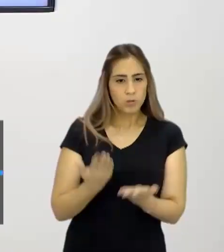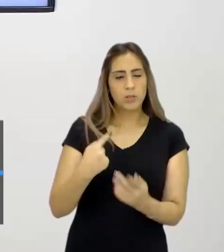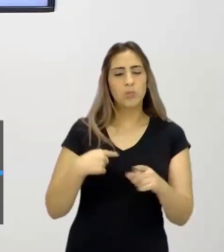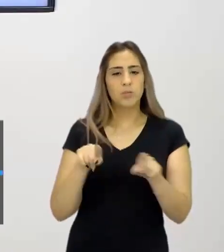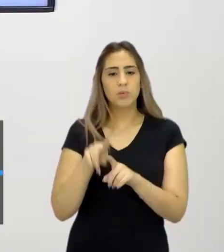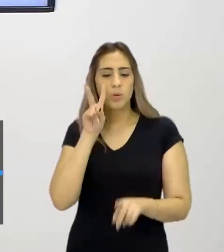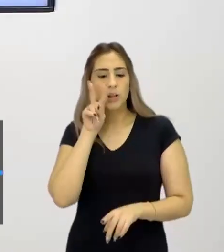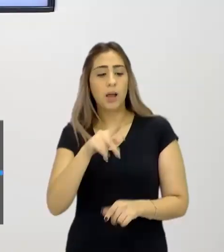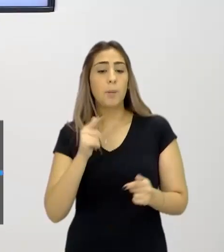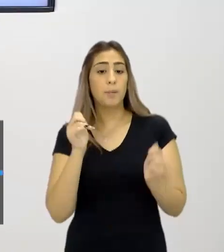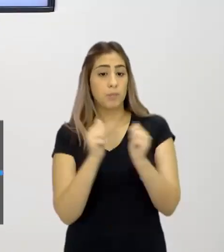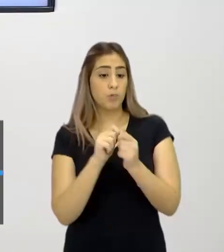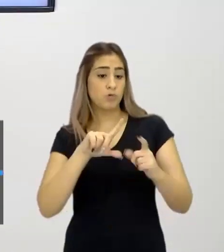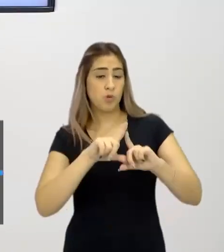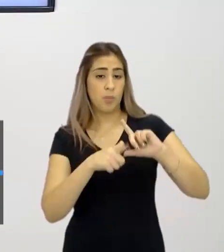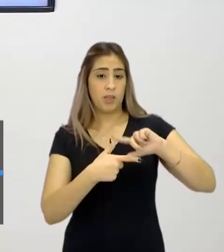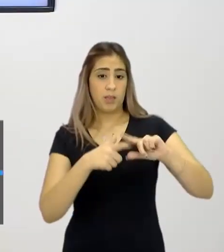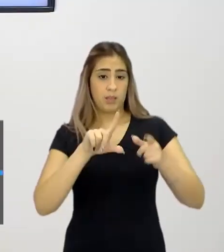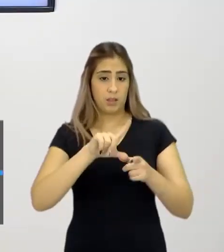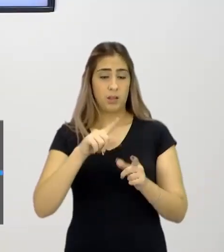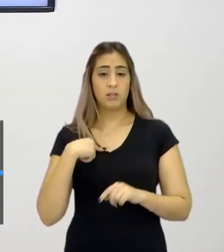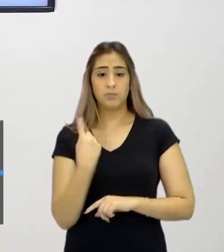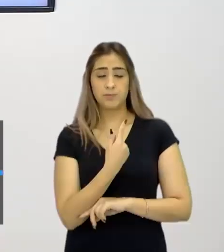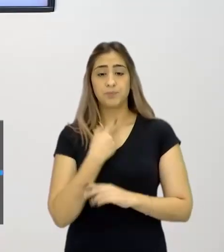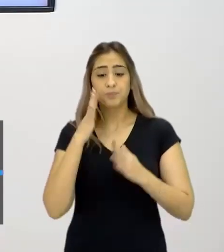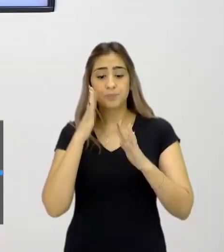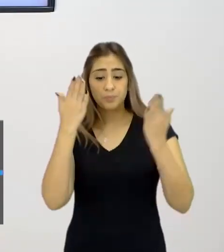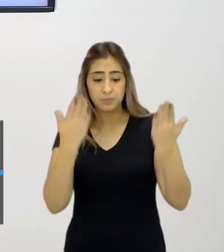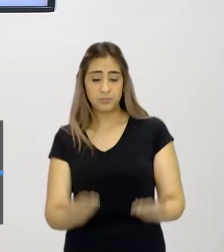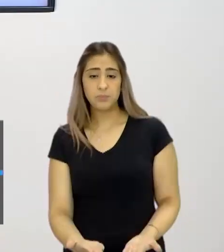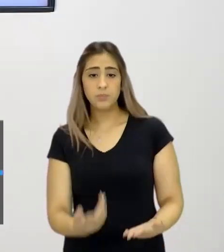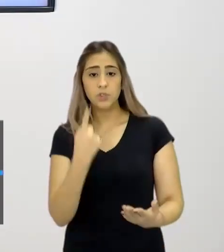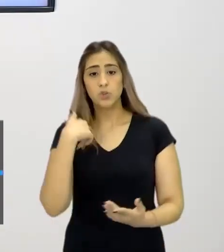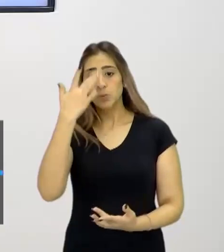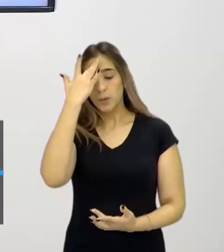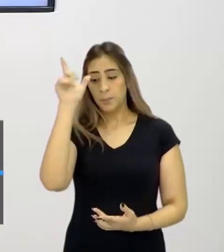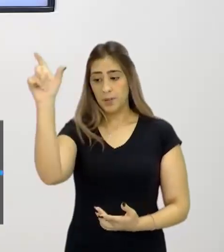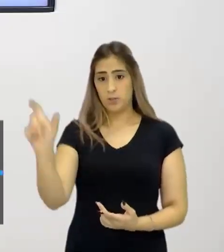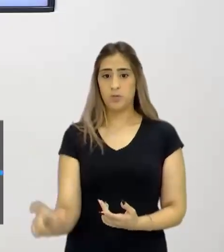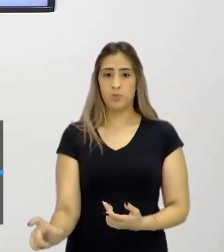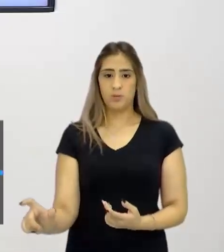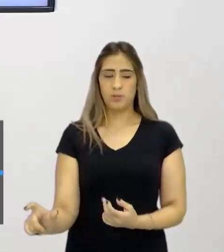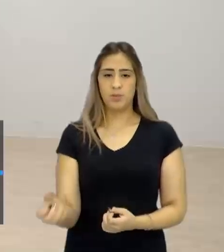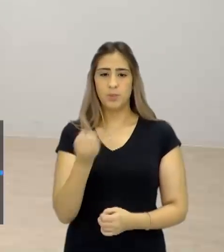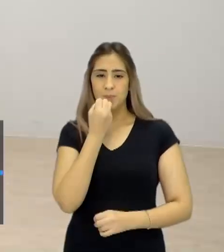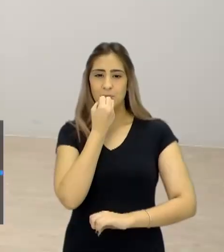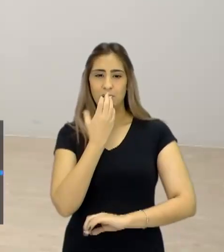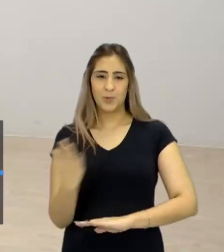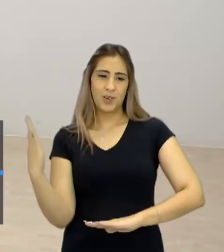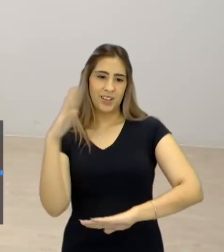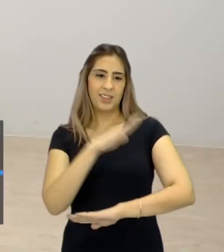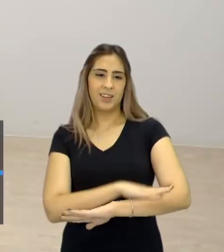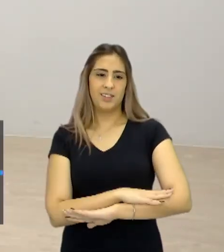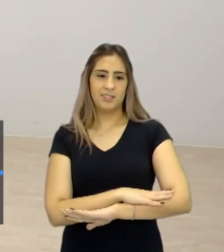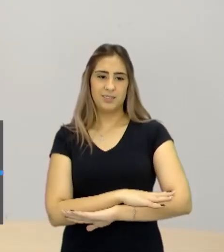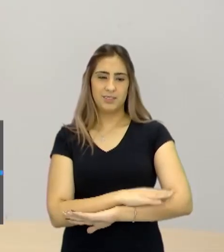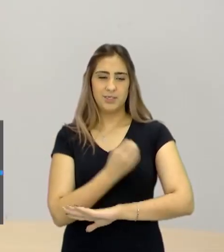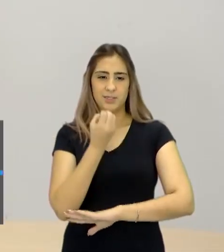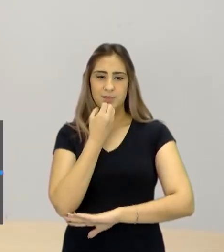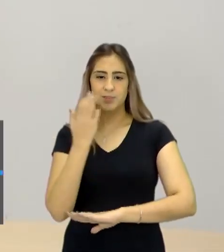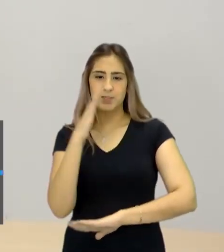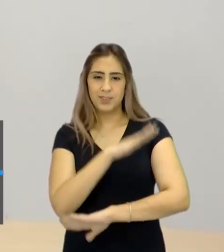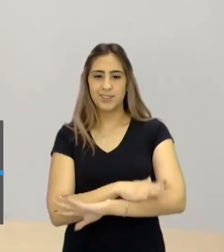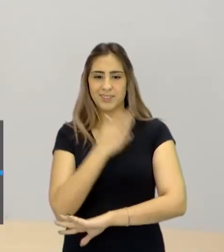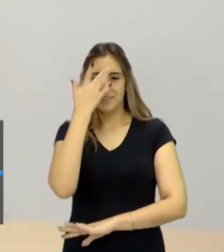para a geometria, tá certo? E nós vamos contar aí com a presença de uma embaixadora. Boa tarde! Boa